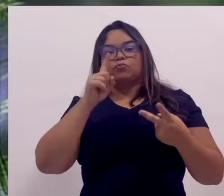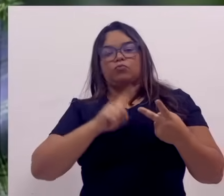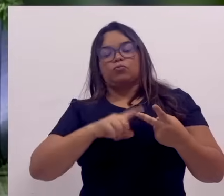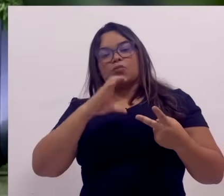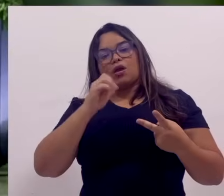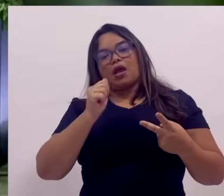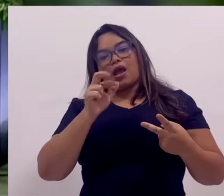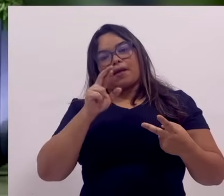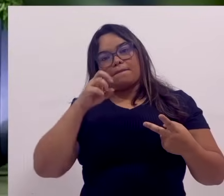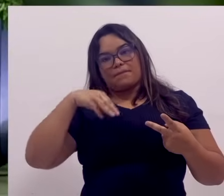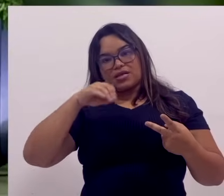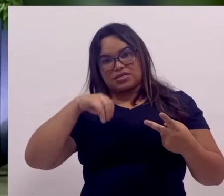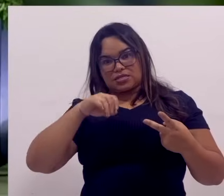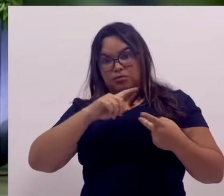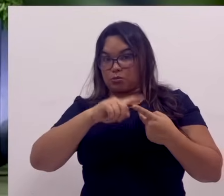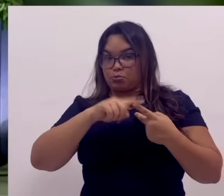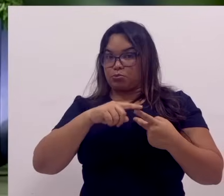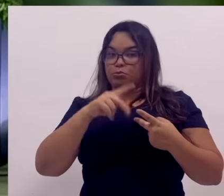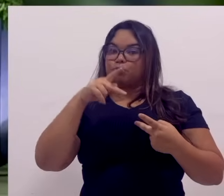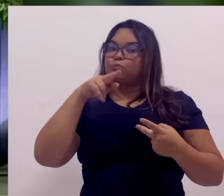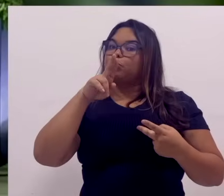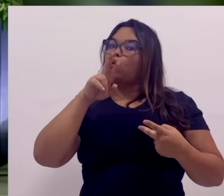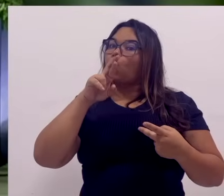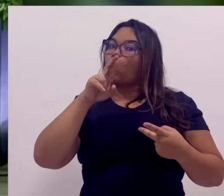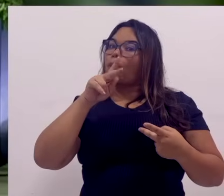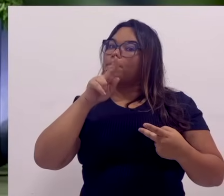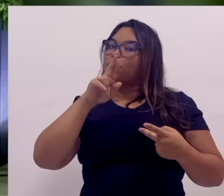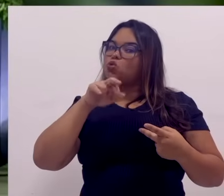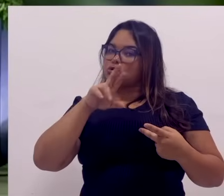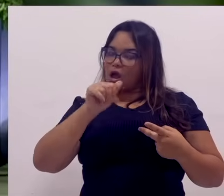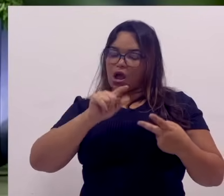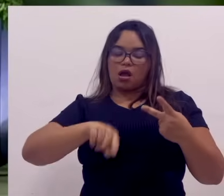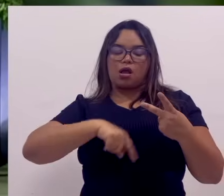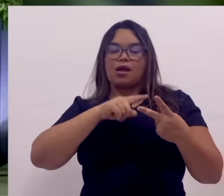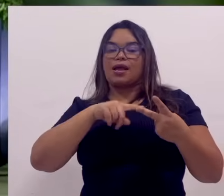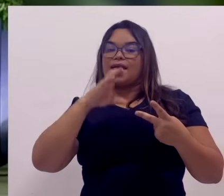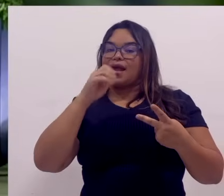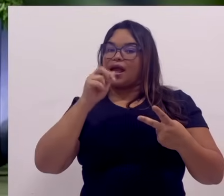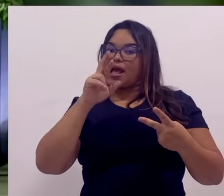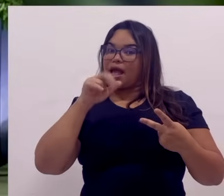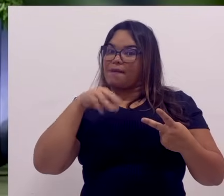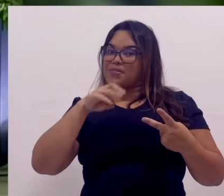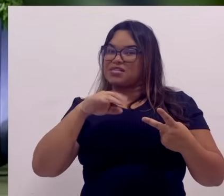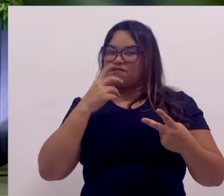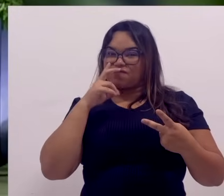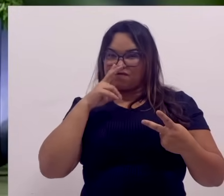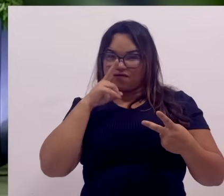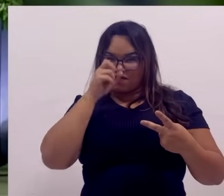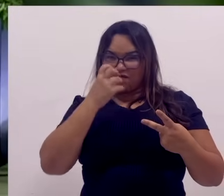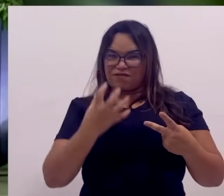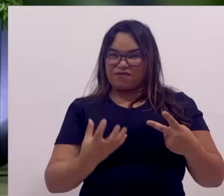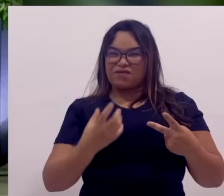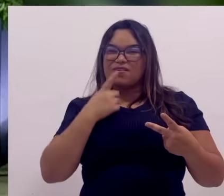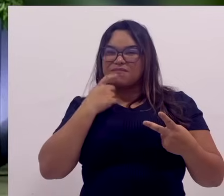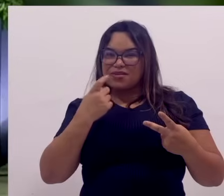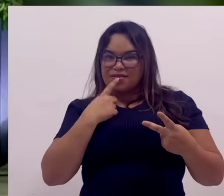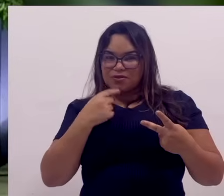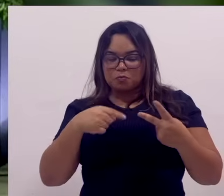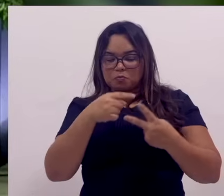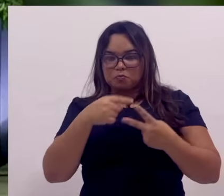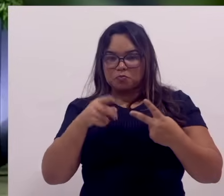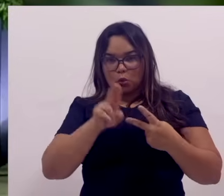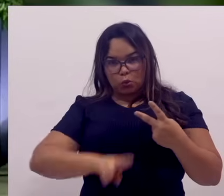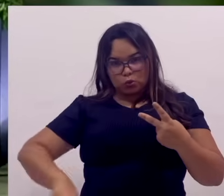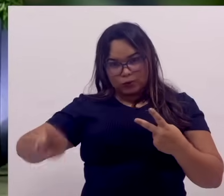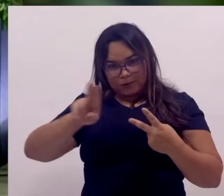Púrpura é a cor da realeza e carmesim é a cor do sacrifício. Assim que eles assumiram uma posição de realeza e sacrifício,